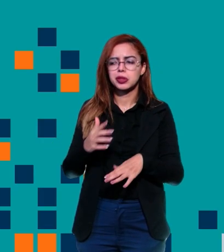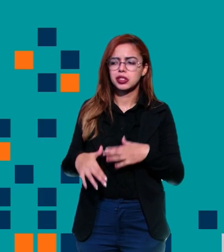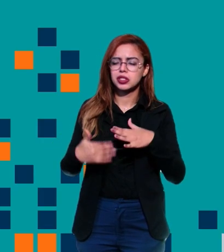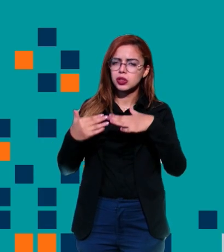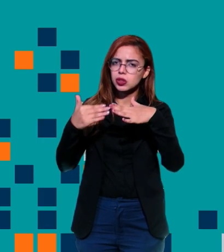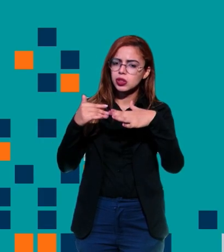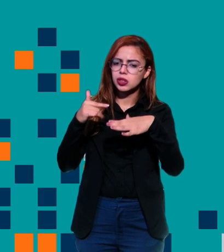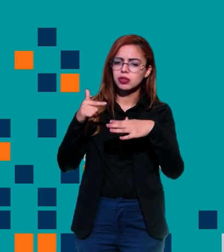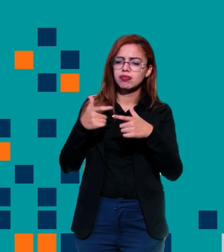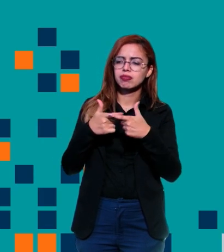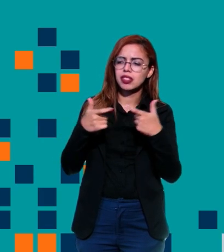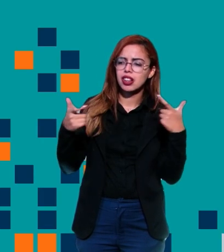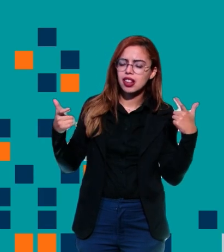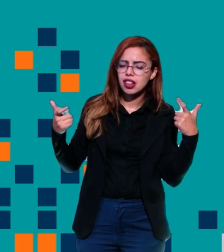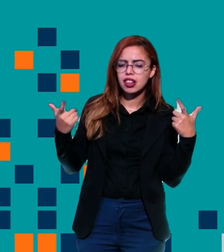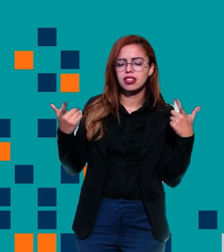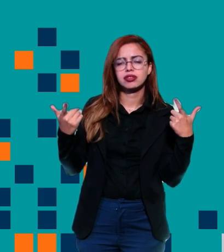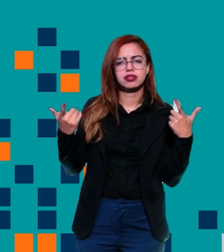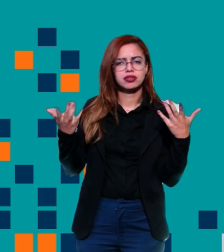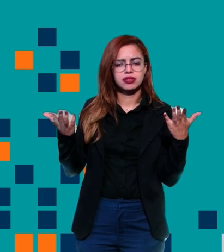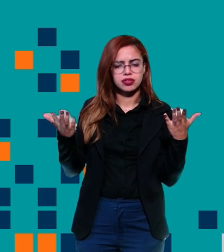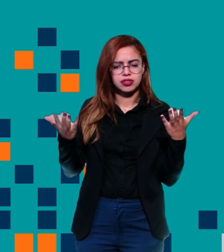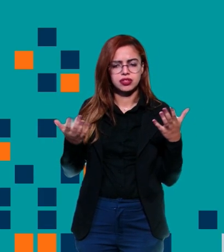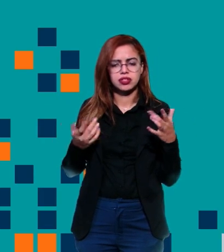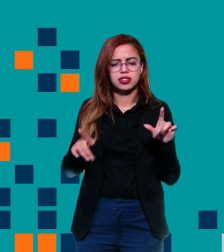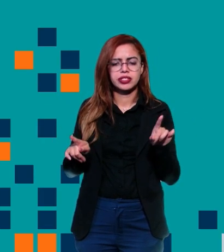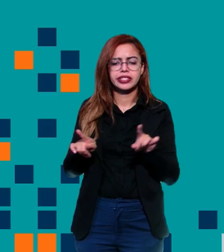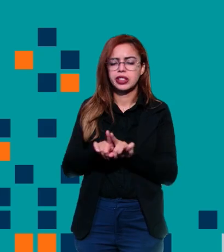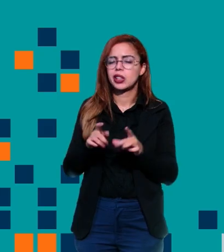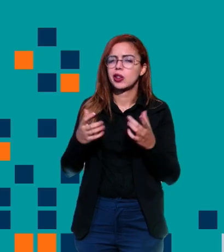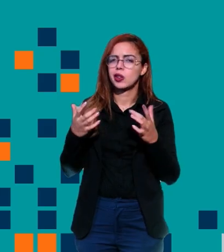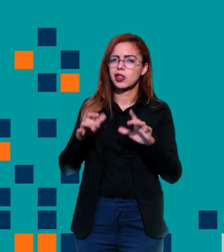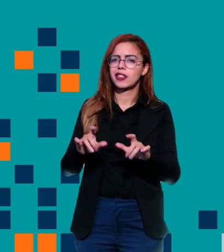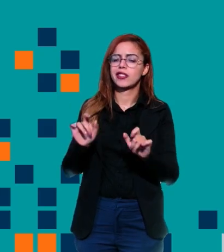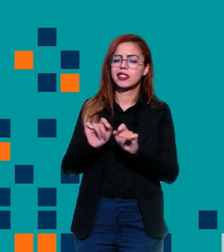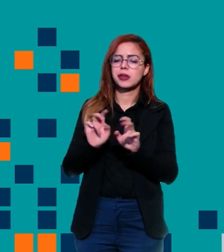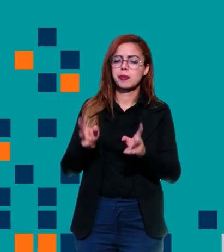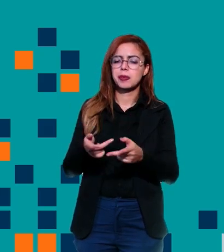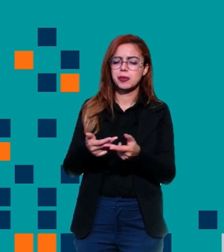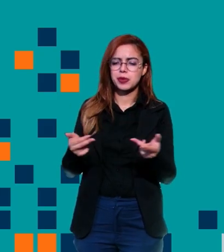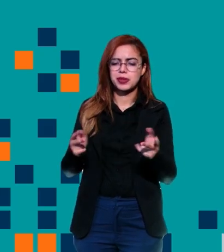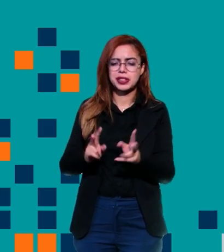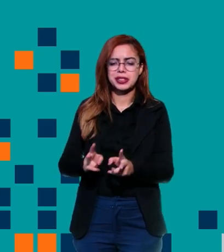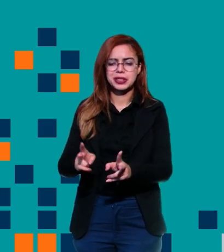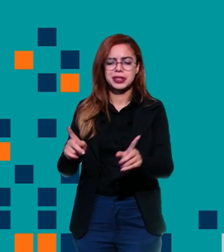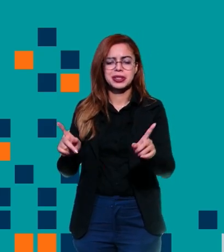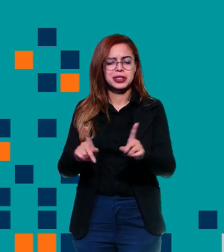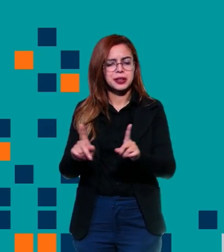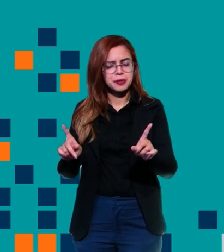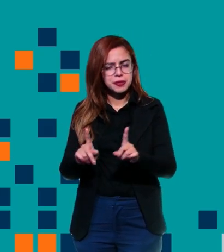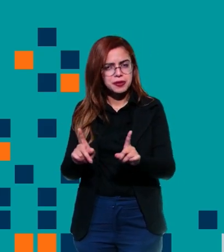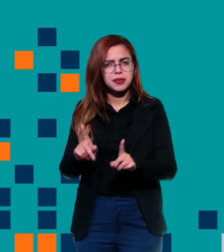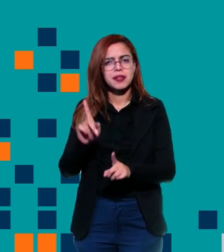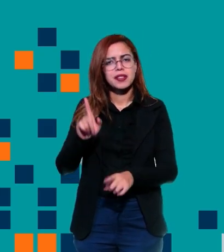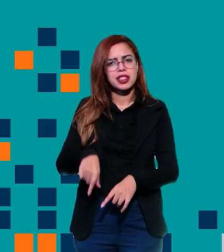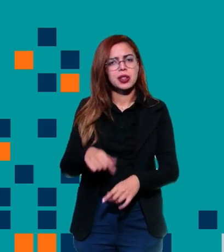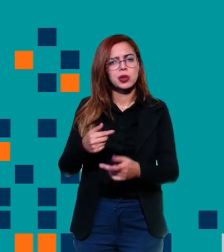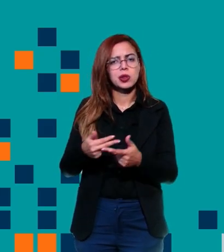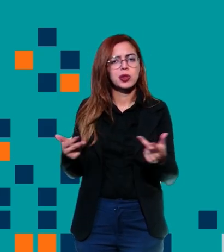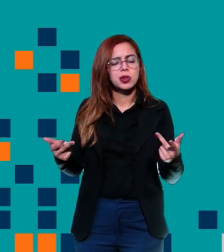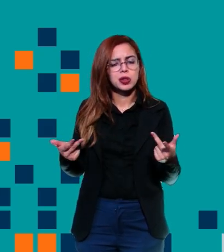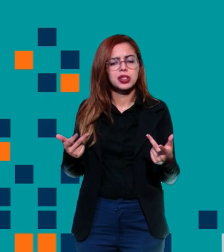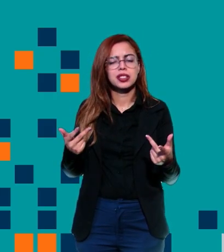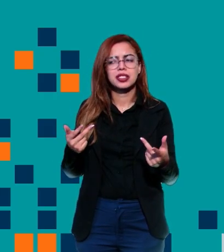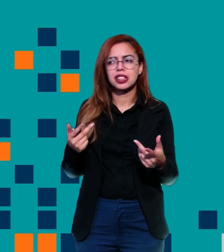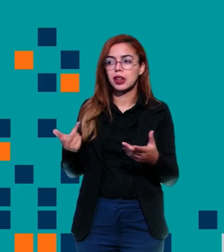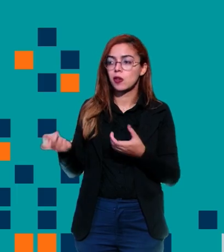desenvolvendo e crescendo e não querendo fazer a mesma coisa sempre. Quer dizer, isso é uma coisa que... Uma outra questão do